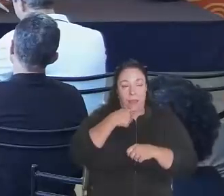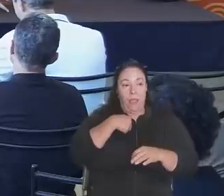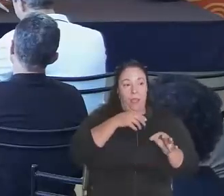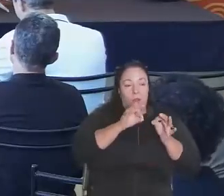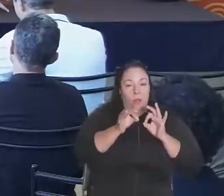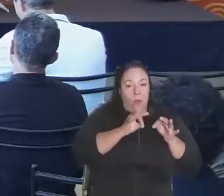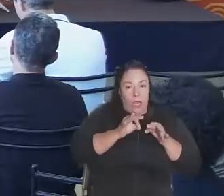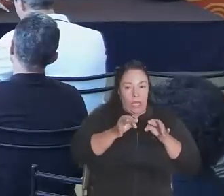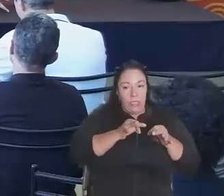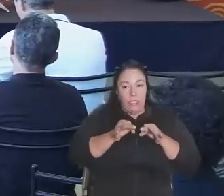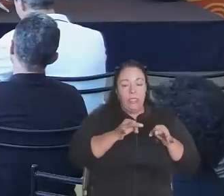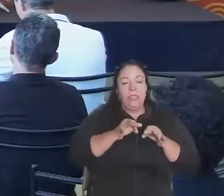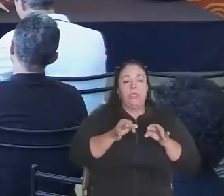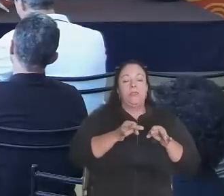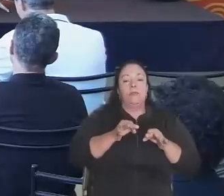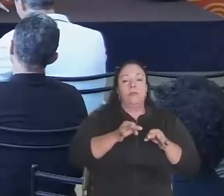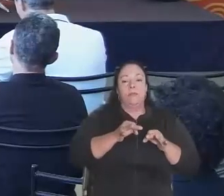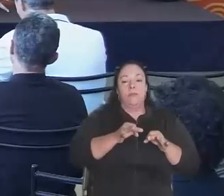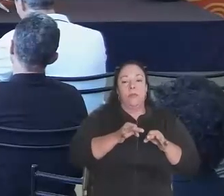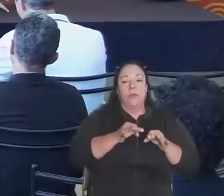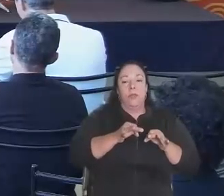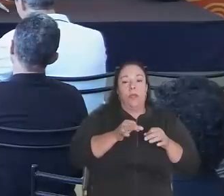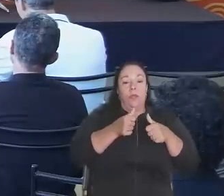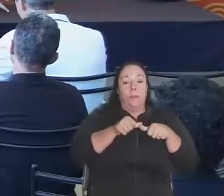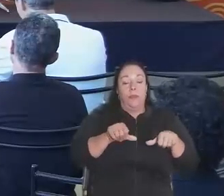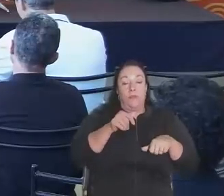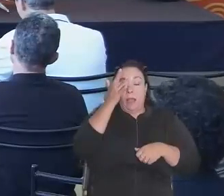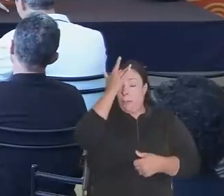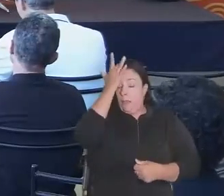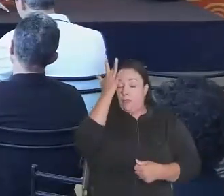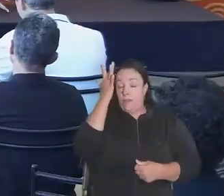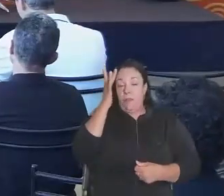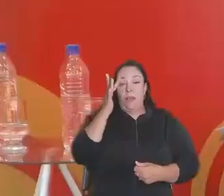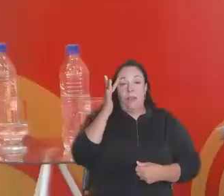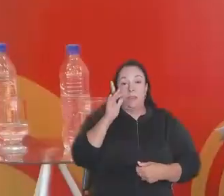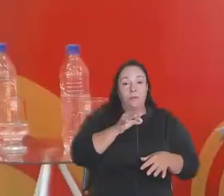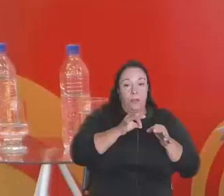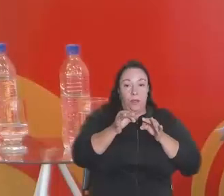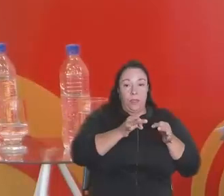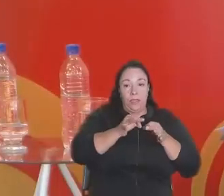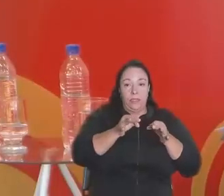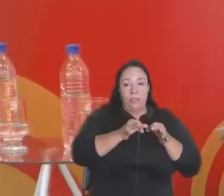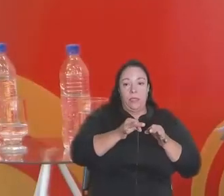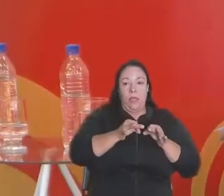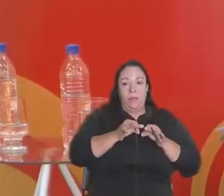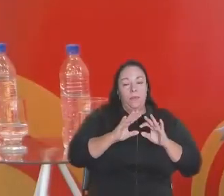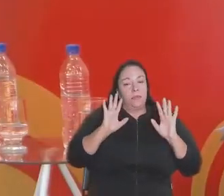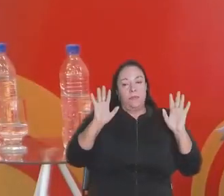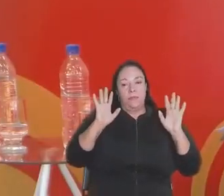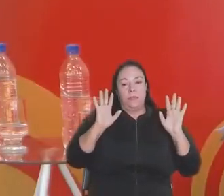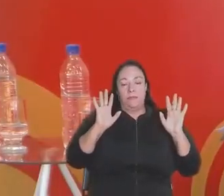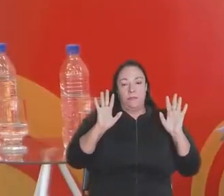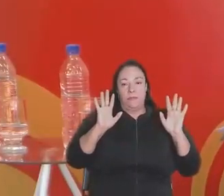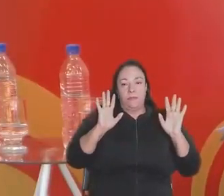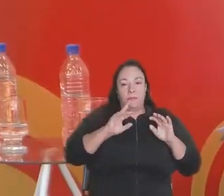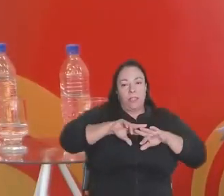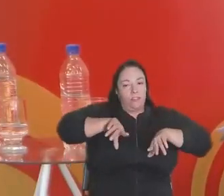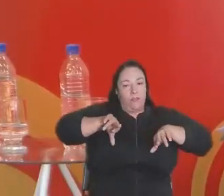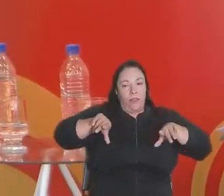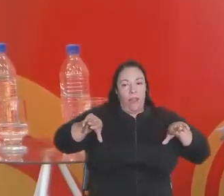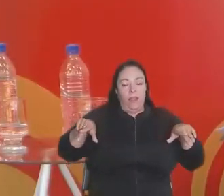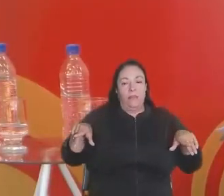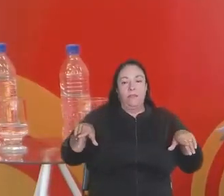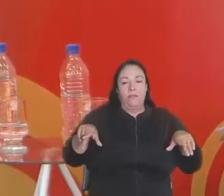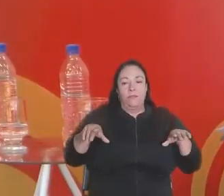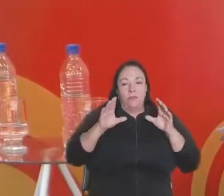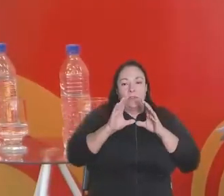faço toda a organização, a agenda, então para ficar até mais fácil para organizar. Mas, enfim, tem vários, né? Nossa